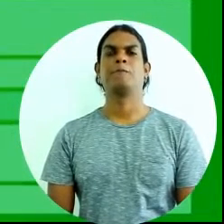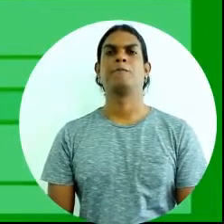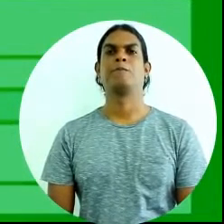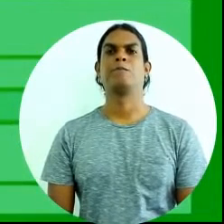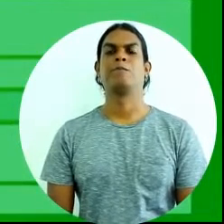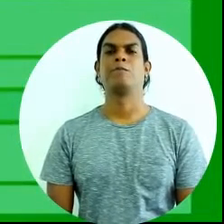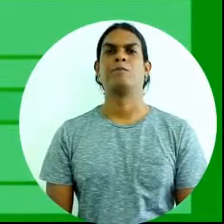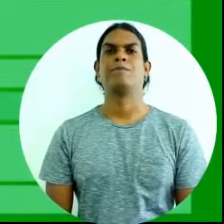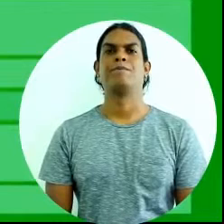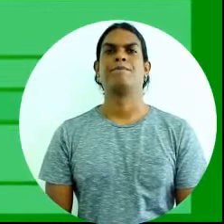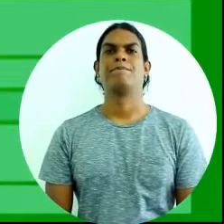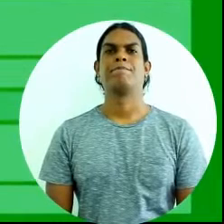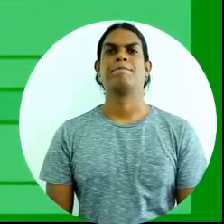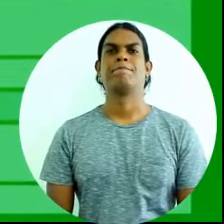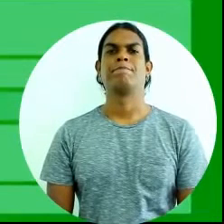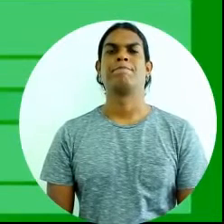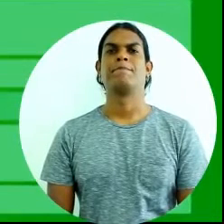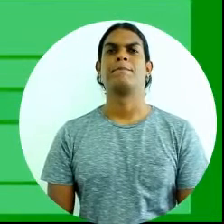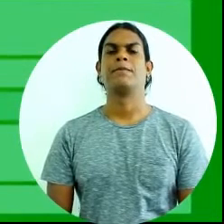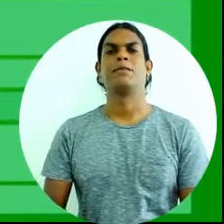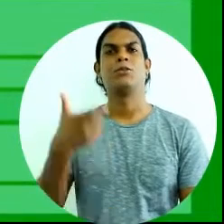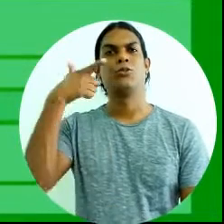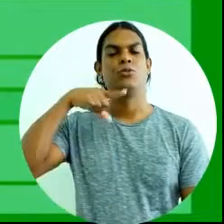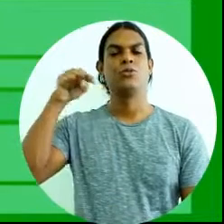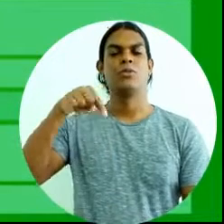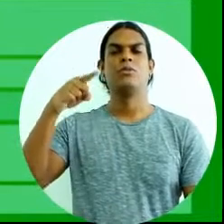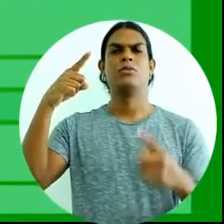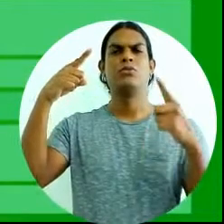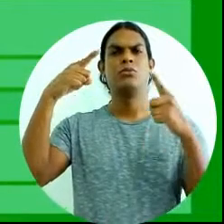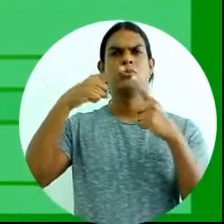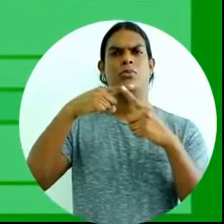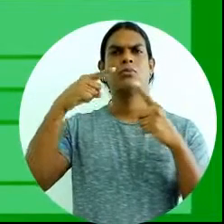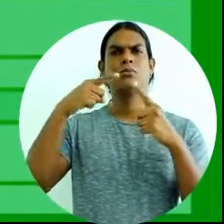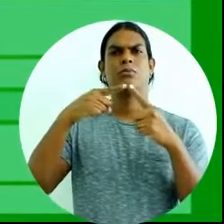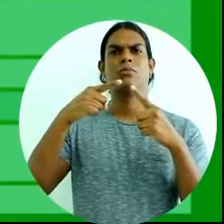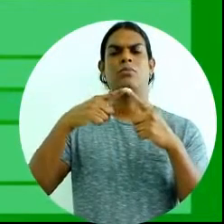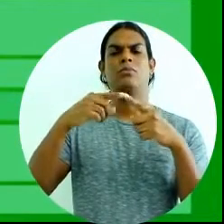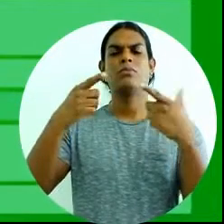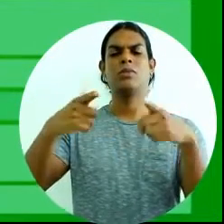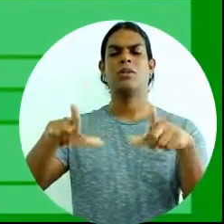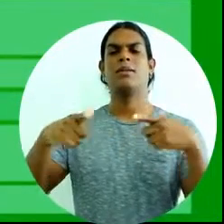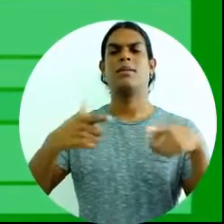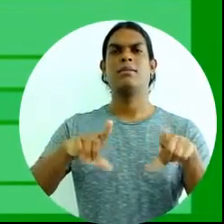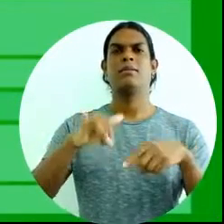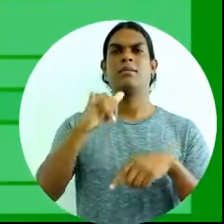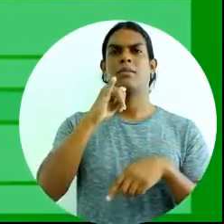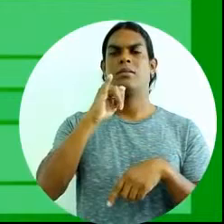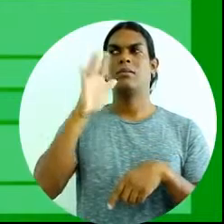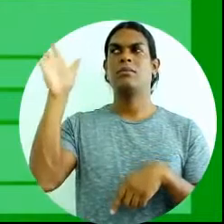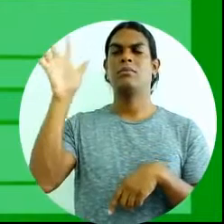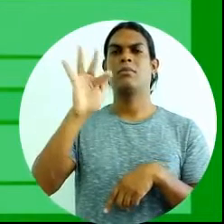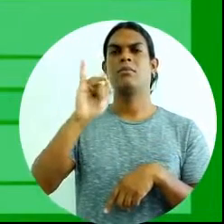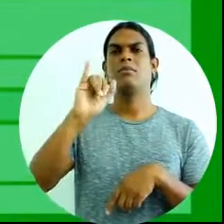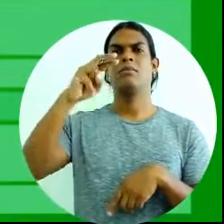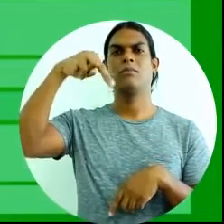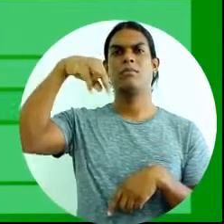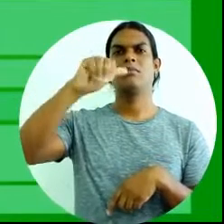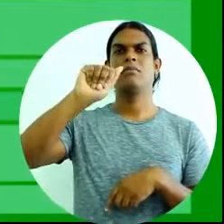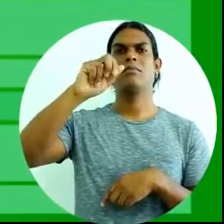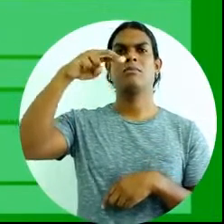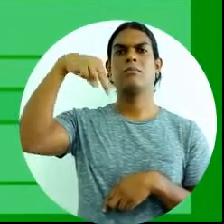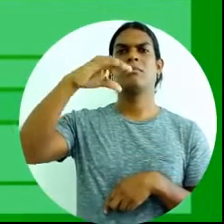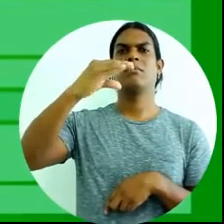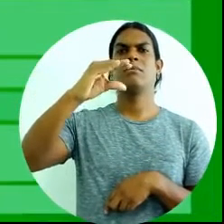produção em 20% e assim por diante. Para atingirmos esses objetivos corporativos, as áreas envolvidas, por exemplo,